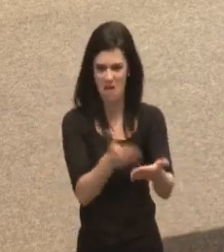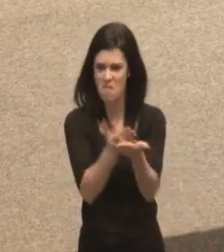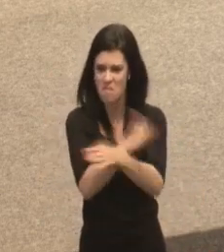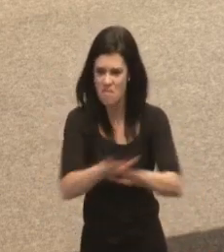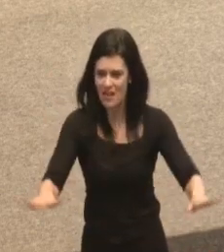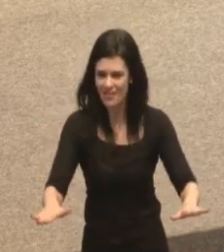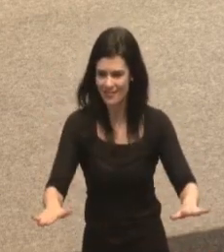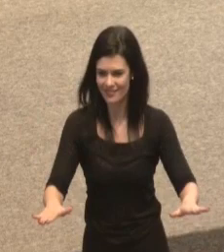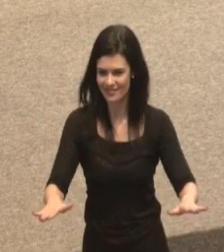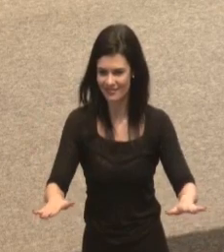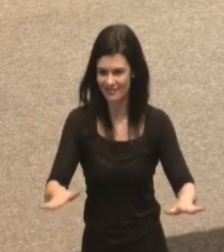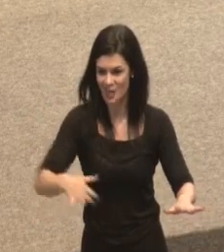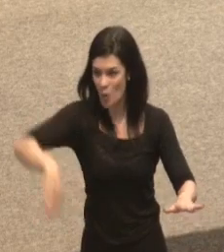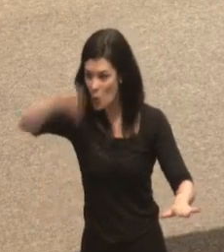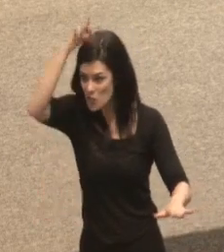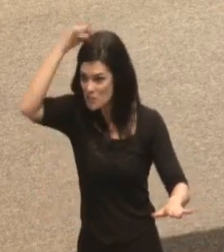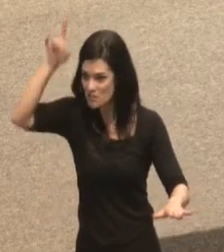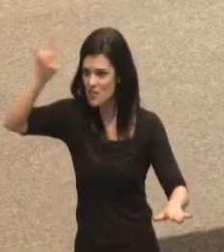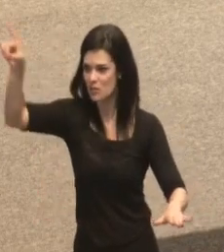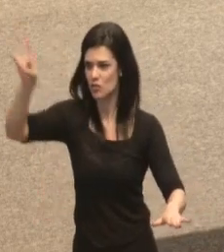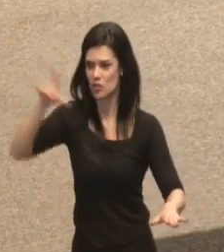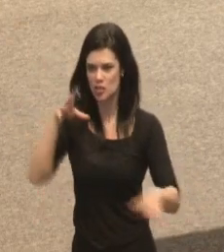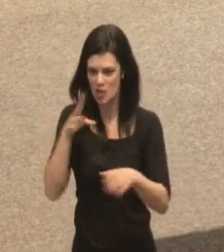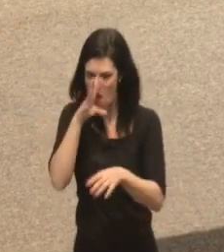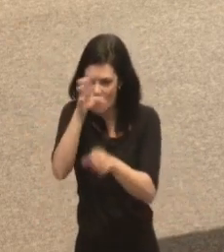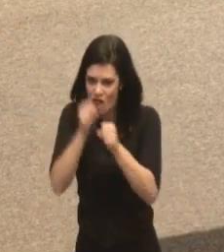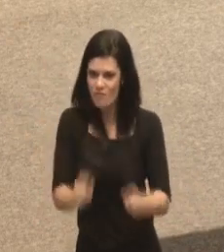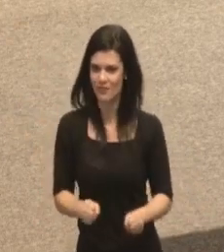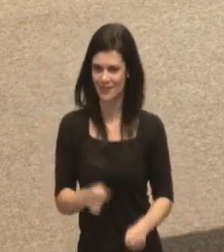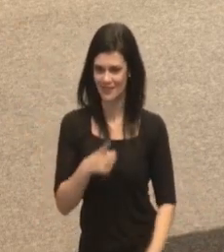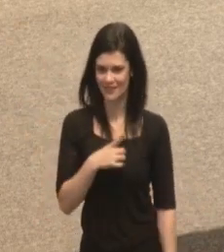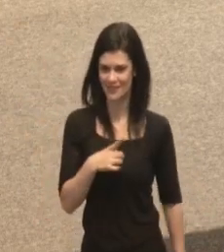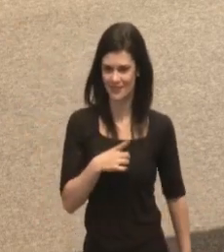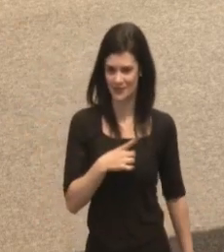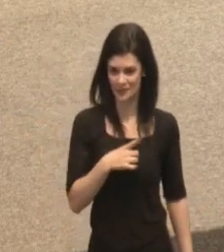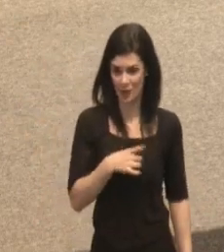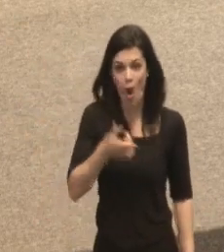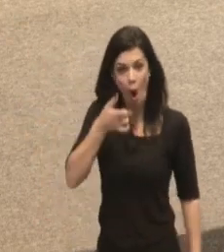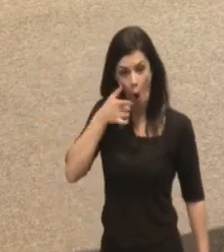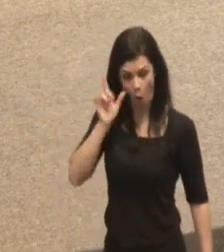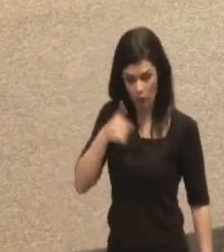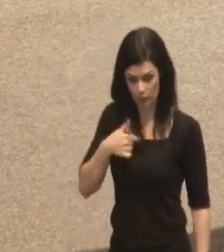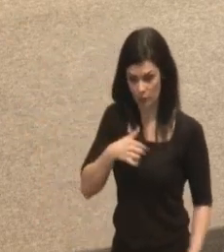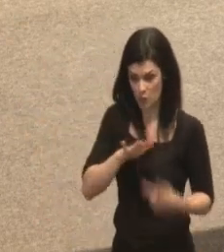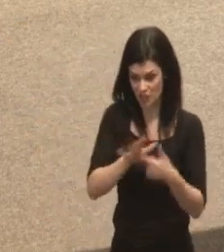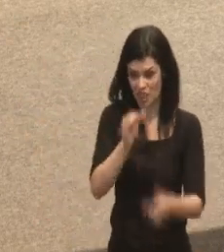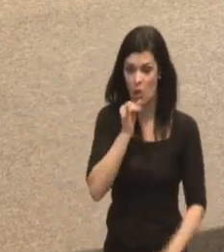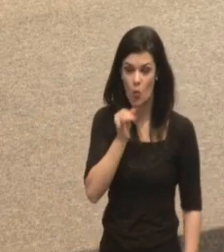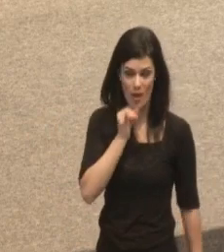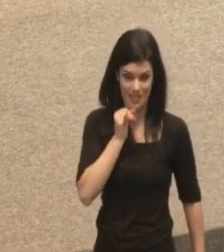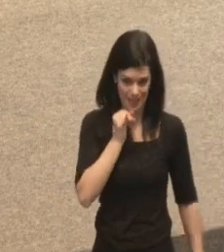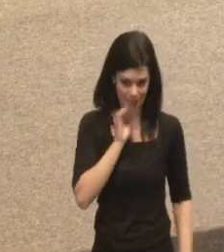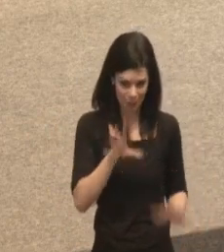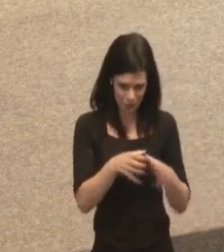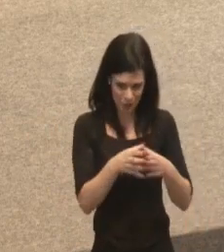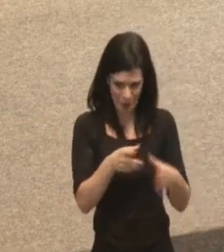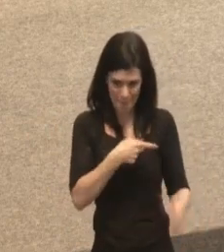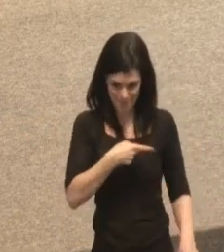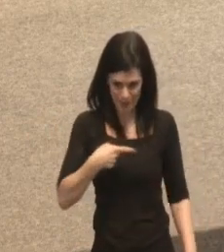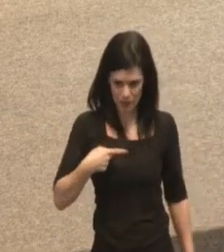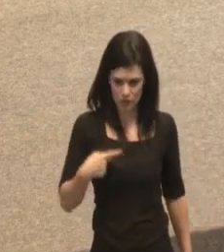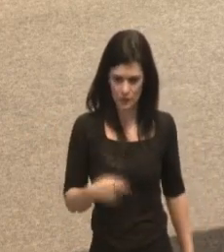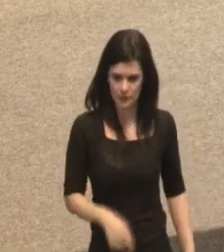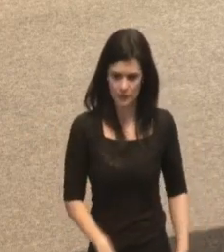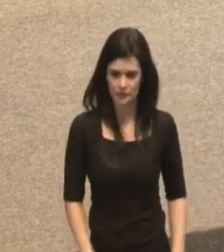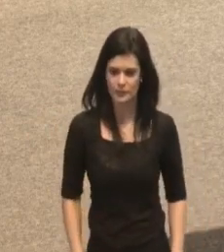O Espírito de Deus lidera a obra missionária. Ontem eu dei um exemplo para os pastores, esse exemplo eu tenho compartilhado com algumas pessoas,